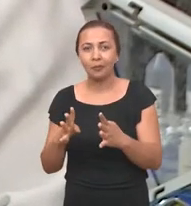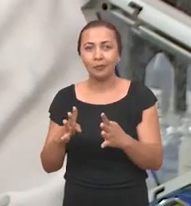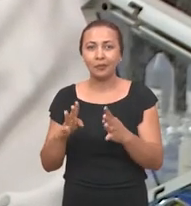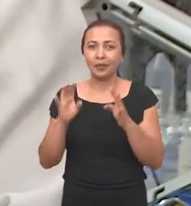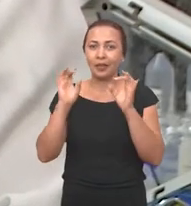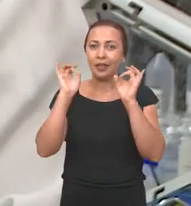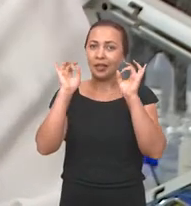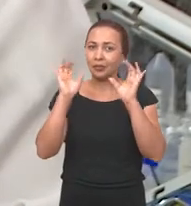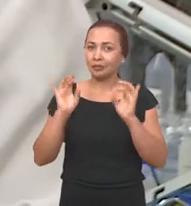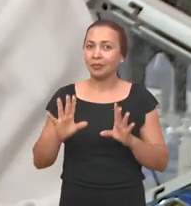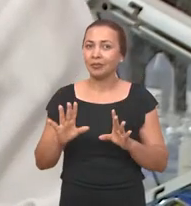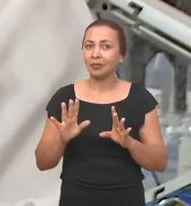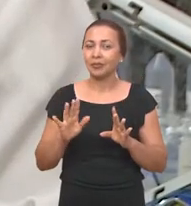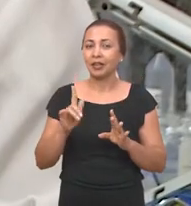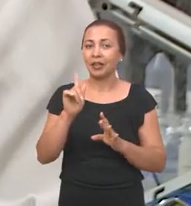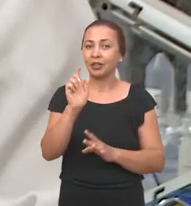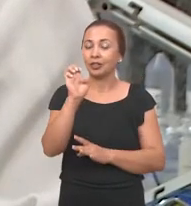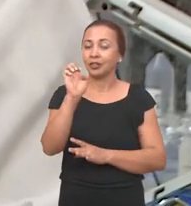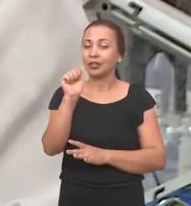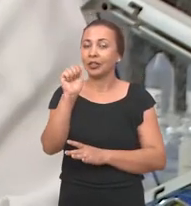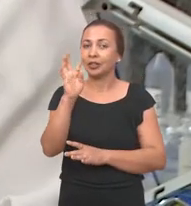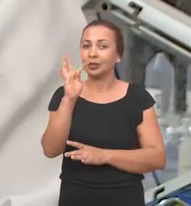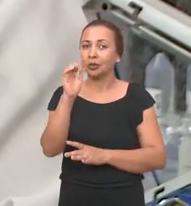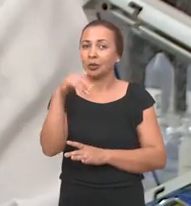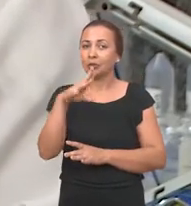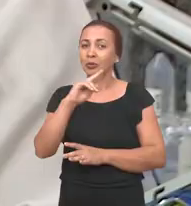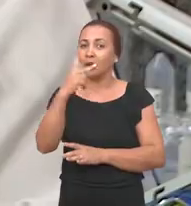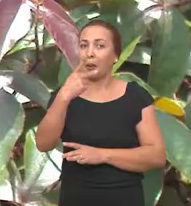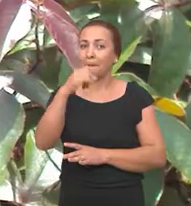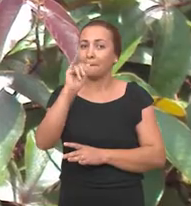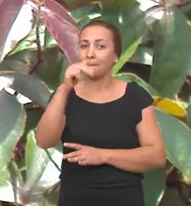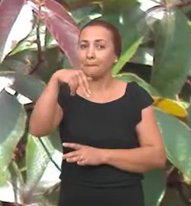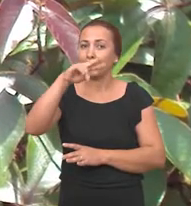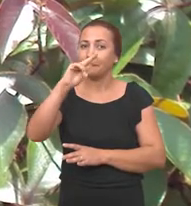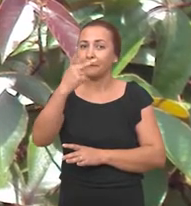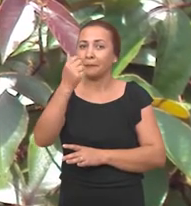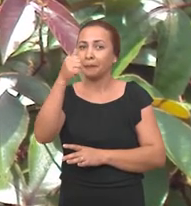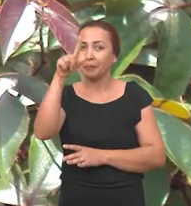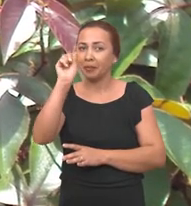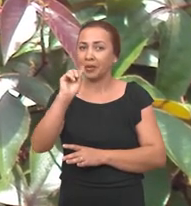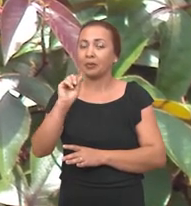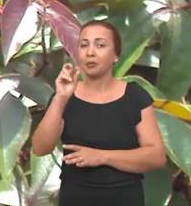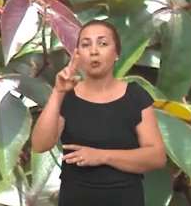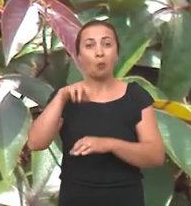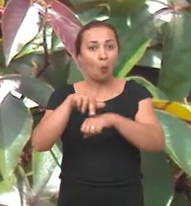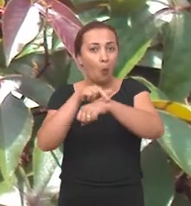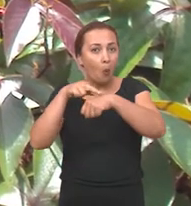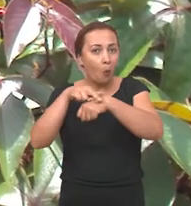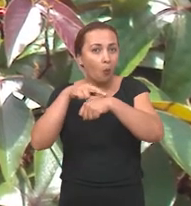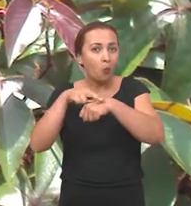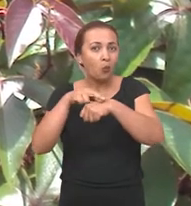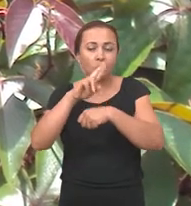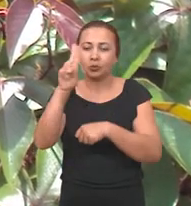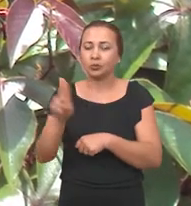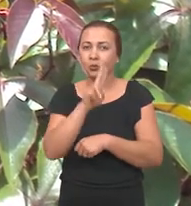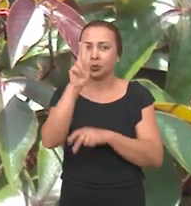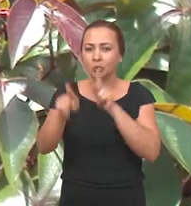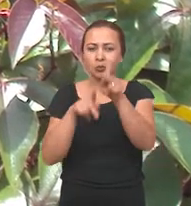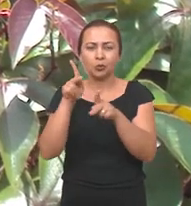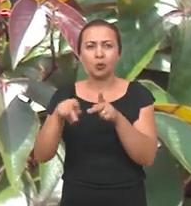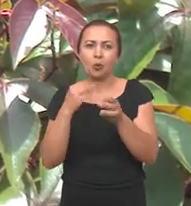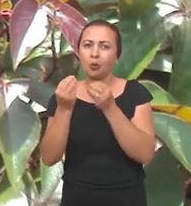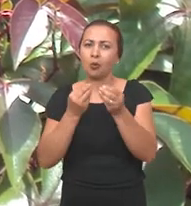na espécie Jatropha gossypifolia, que é o pinhão roxo, que tem muito uso popular